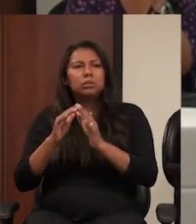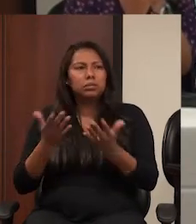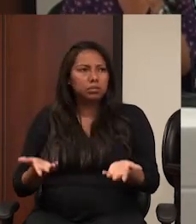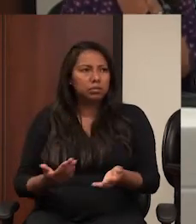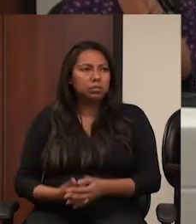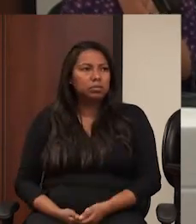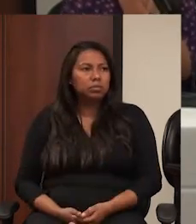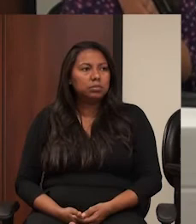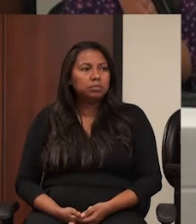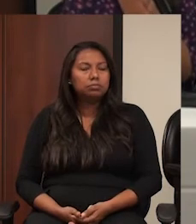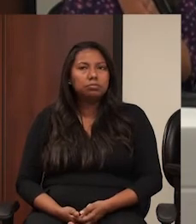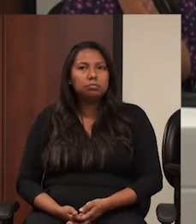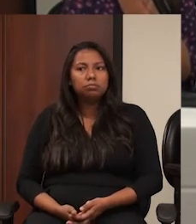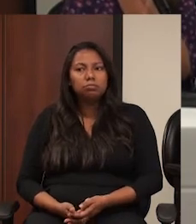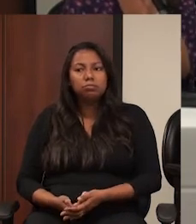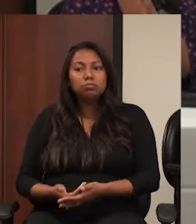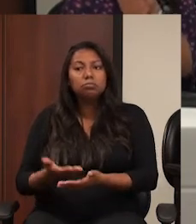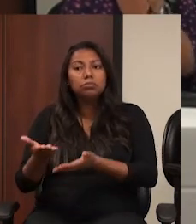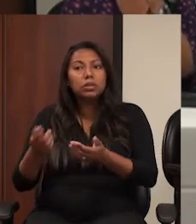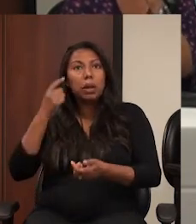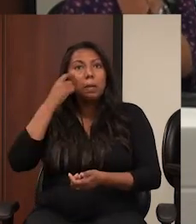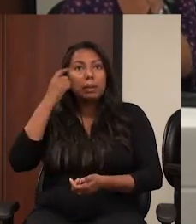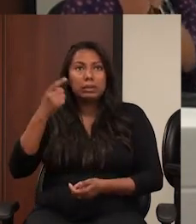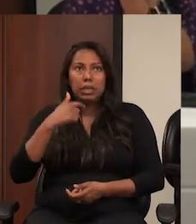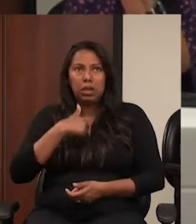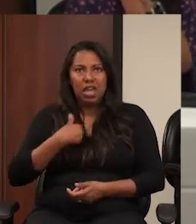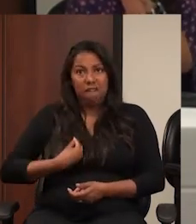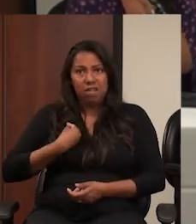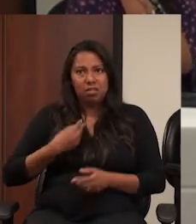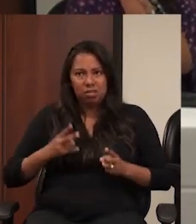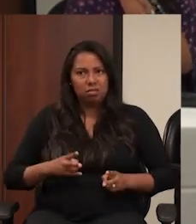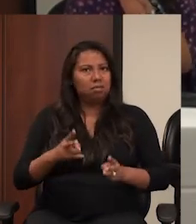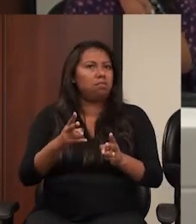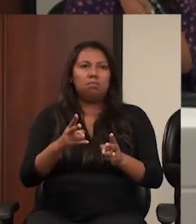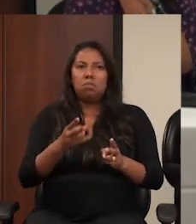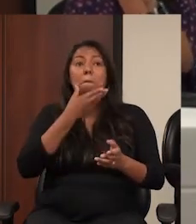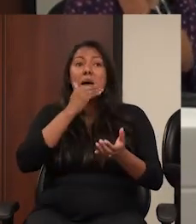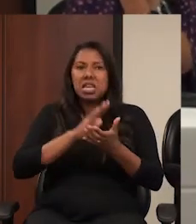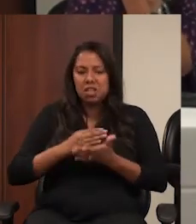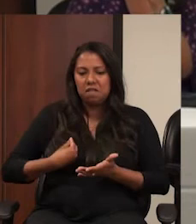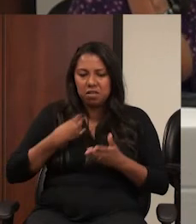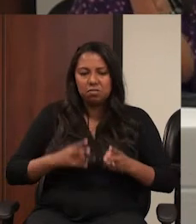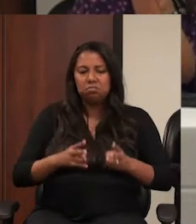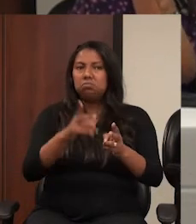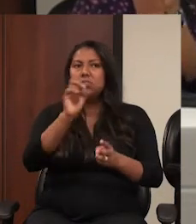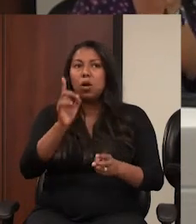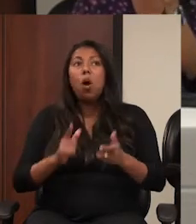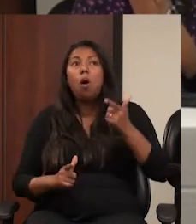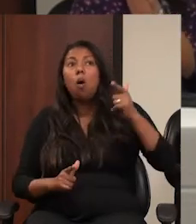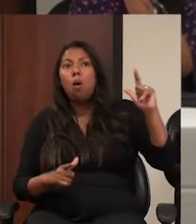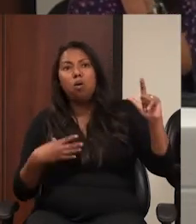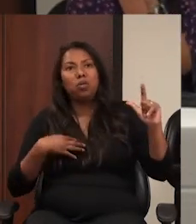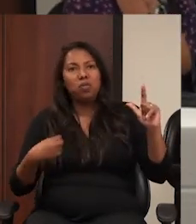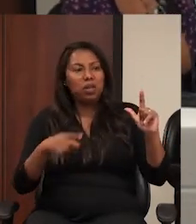E a gente cria pensando no seguinte, eu não sou eterna, nem eu, nem o meu marido. E eu tenho outro filho que não